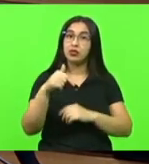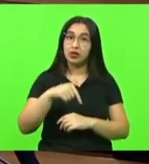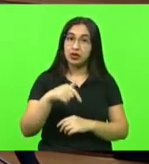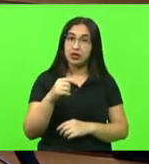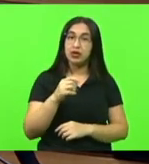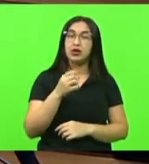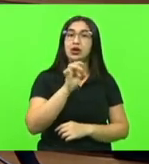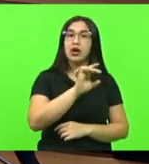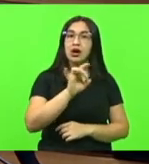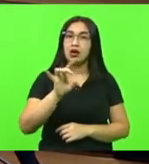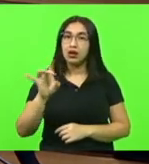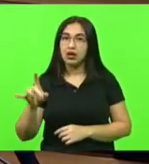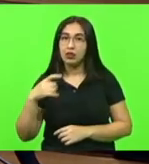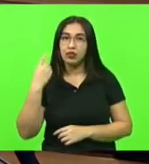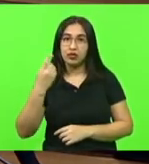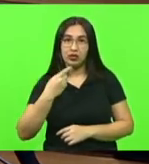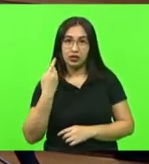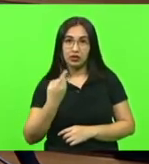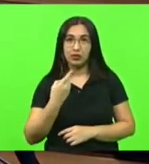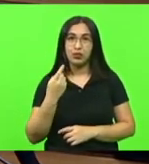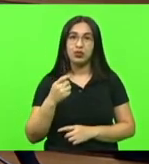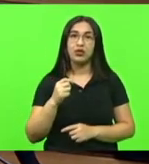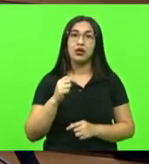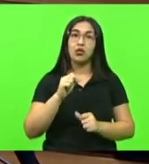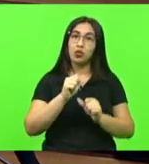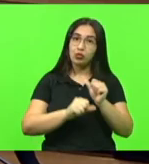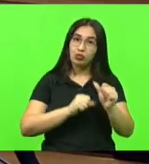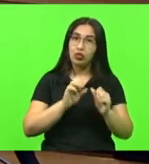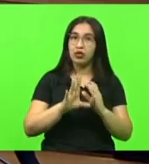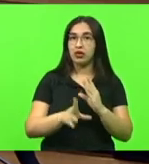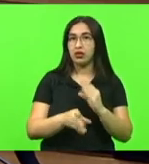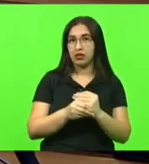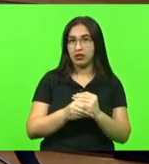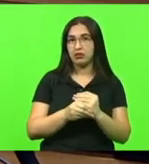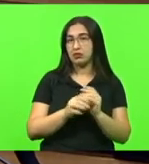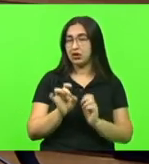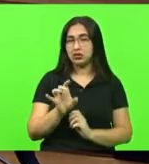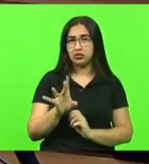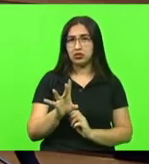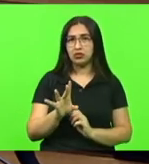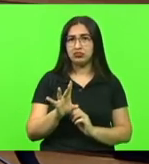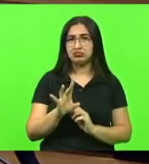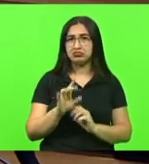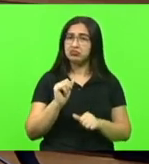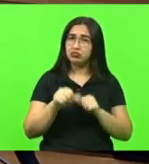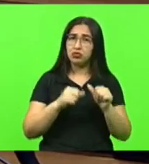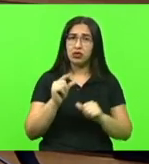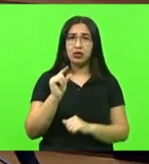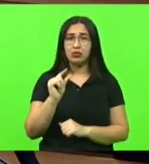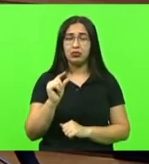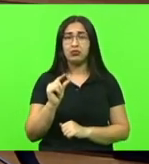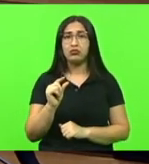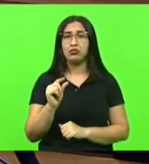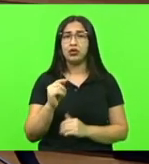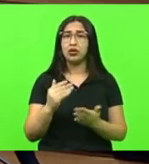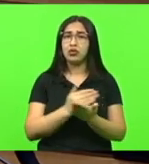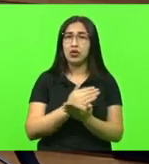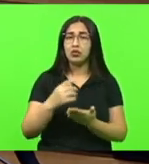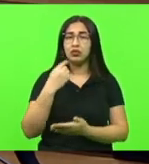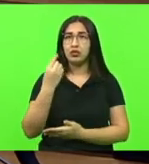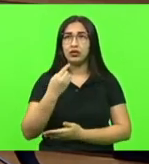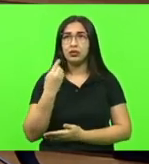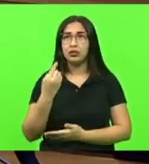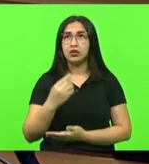foi atingido para poder fazer a retificação da emenda. Simplesmente isso. É a retificação das emendas de alguns deputados da Casa.